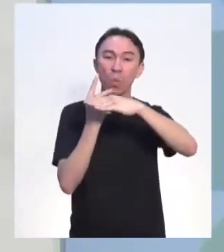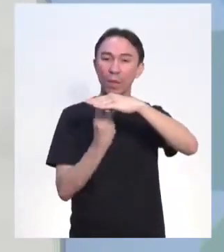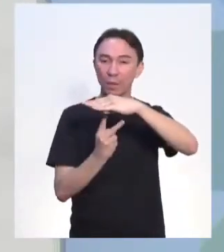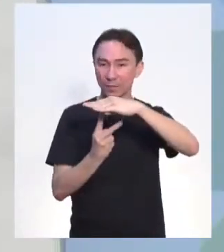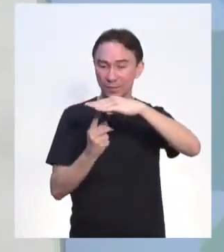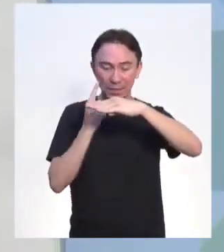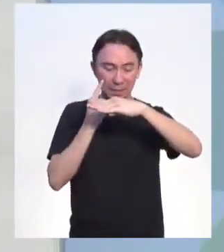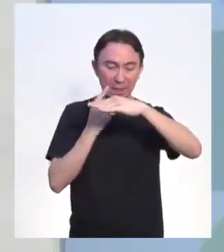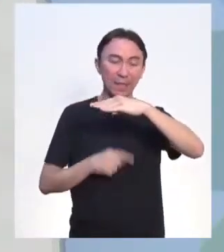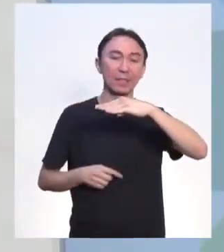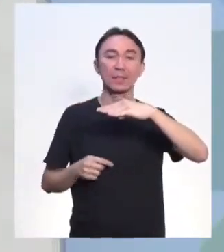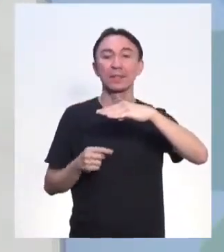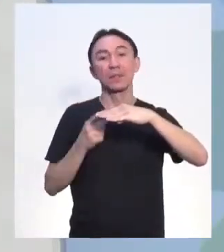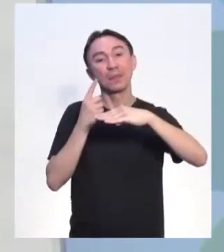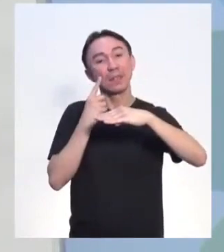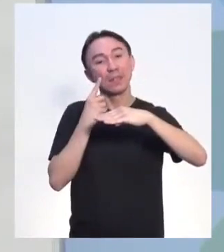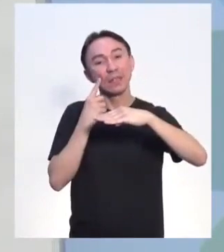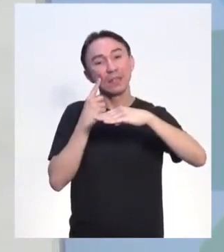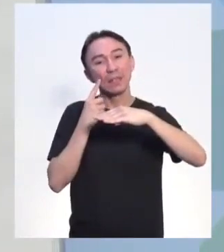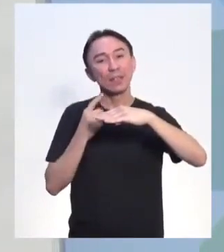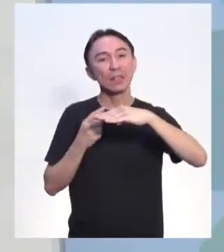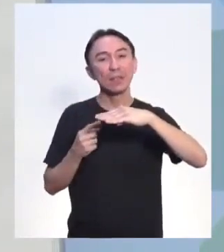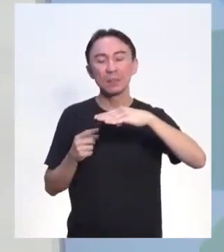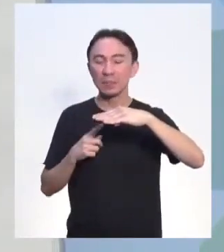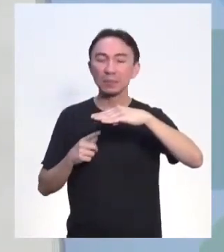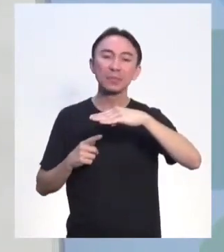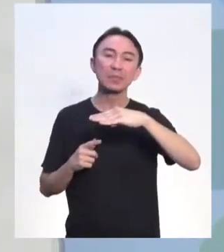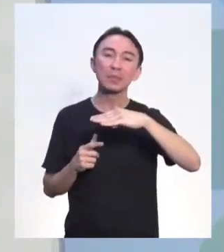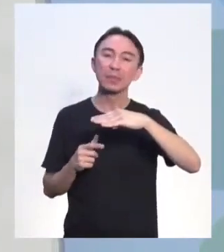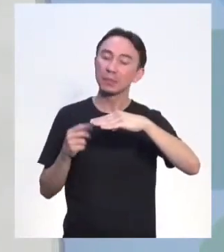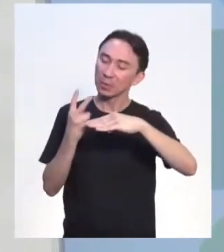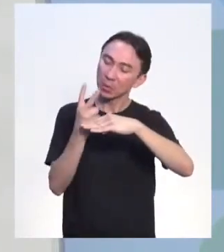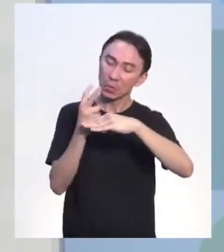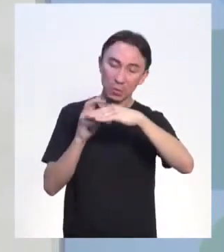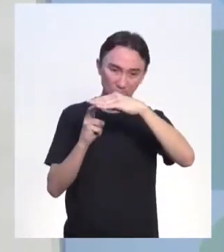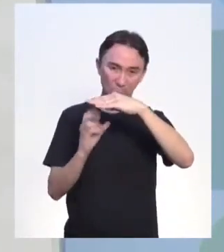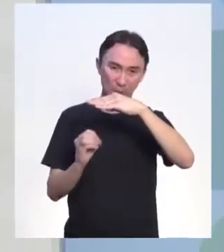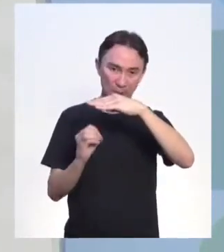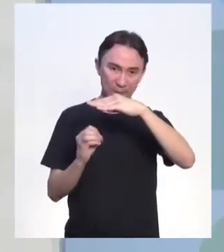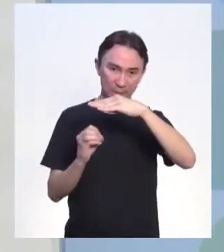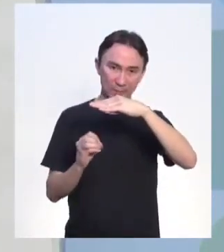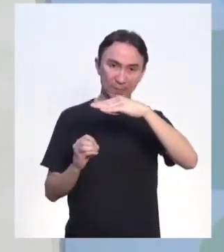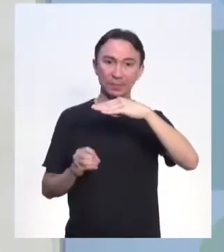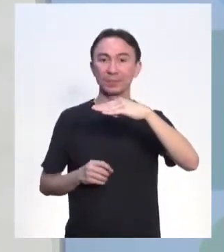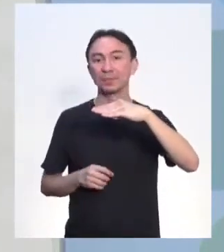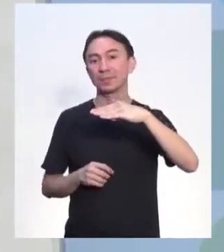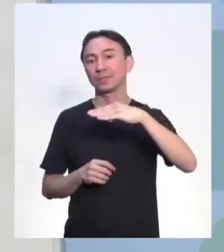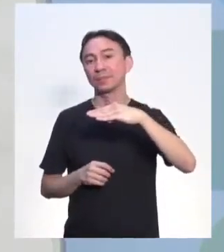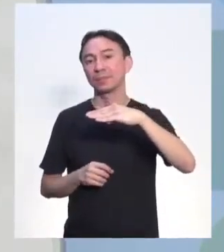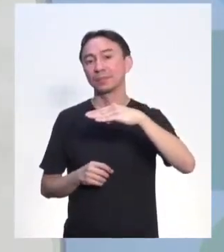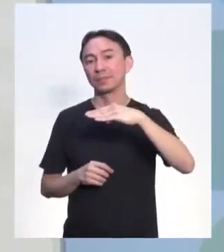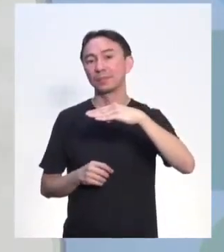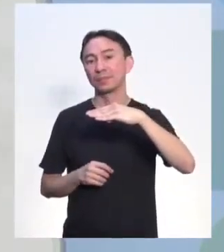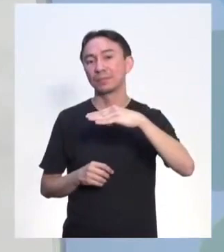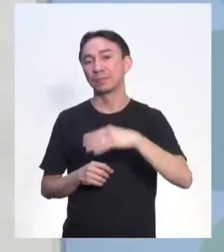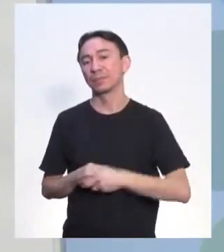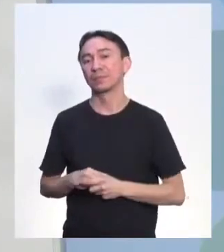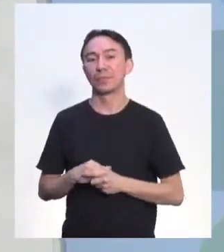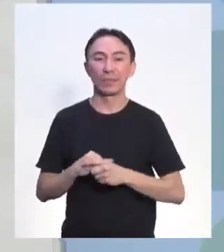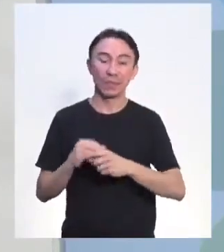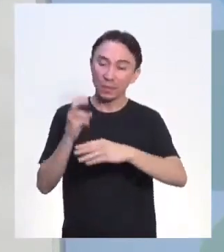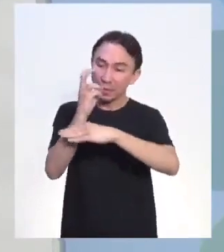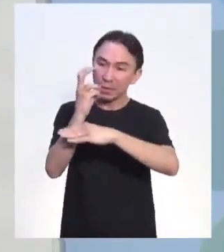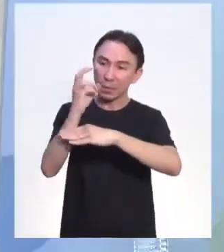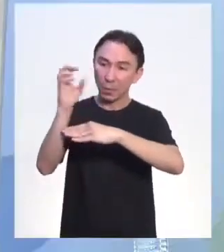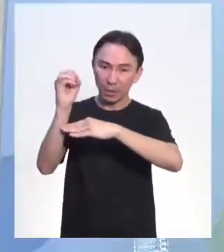por cento. Aí você pensa, por quem eu multiplico para dar 100? Ah, por 50. Então, em cima por 50, ficaria 50 sobre